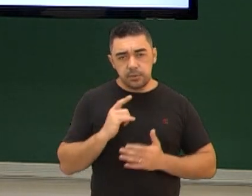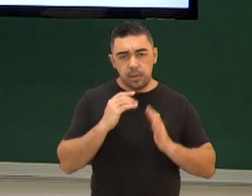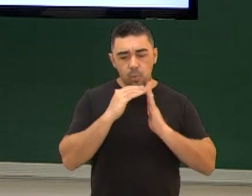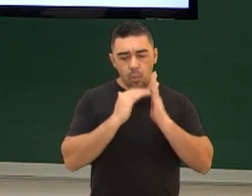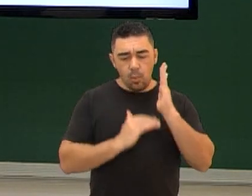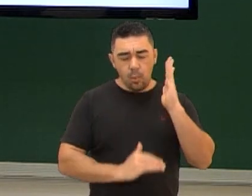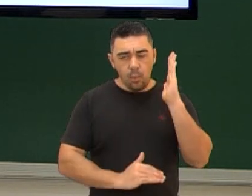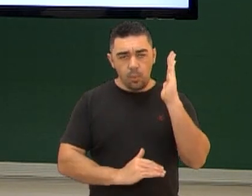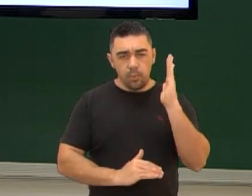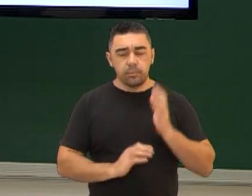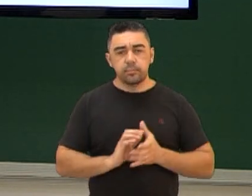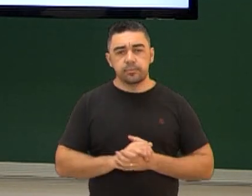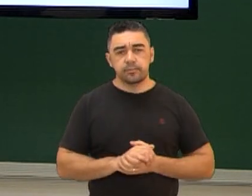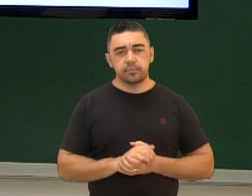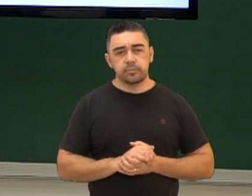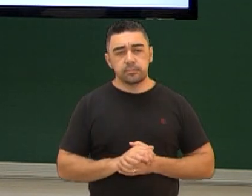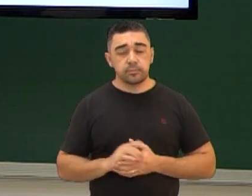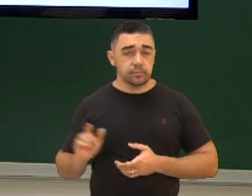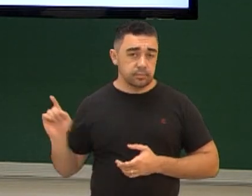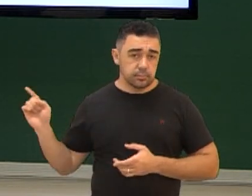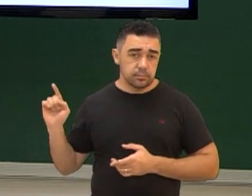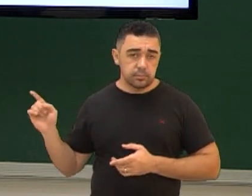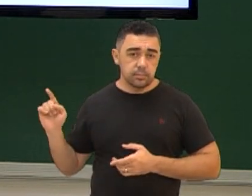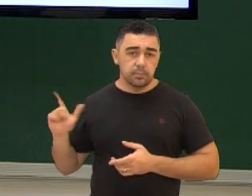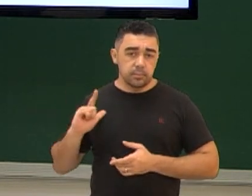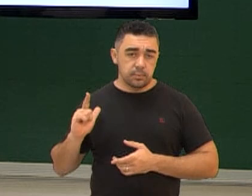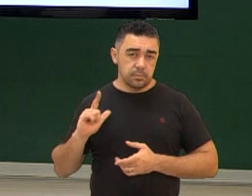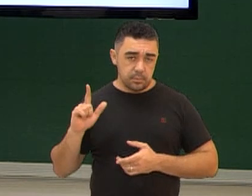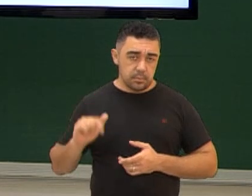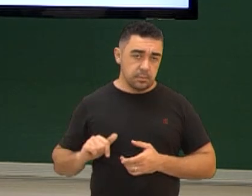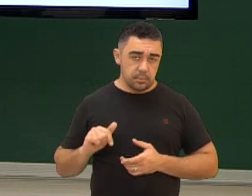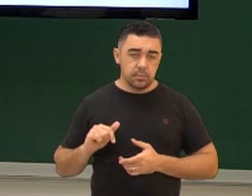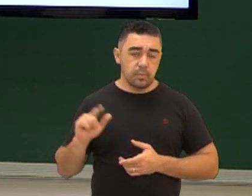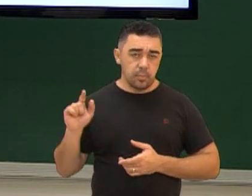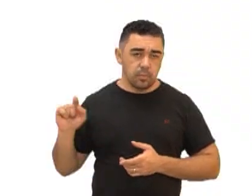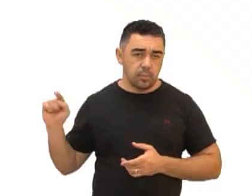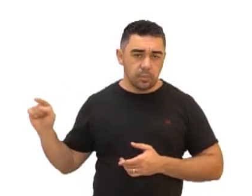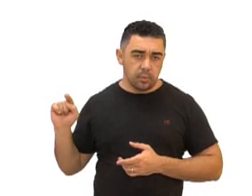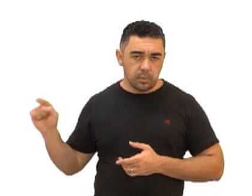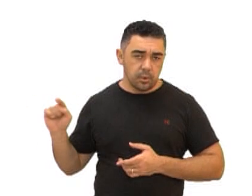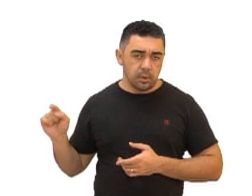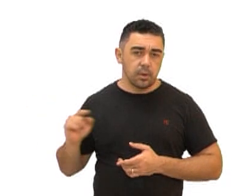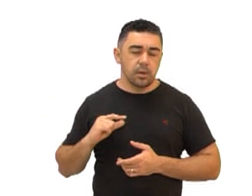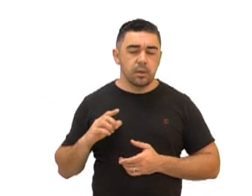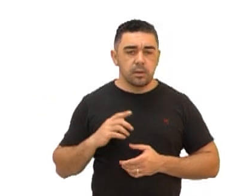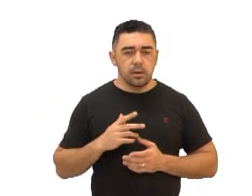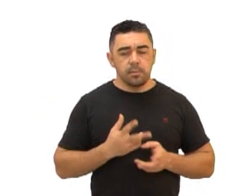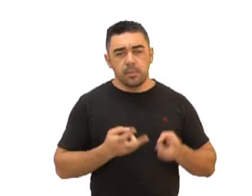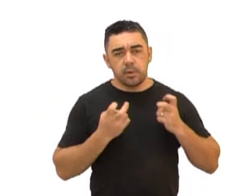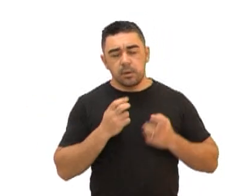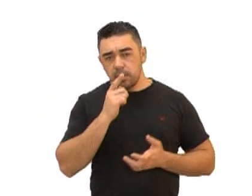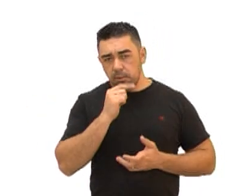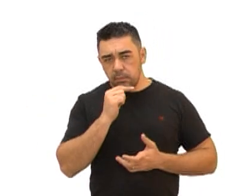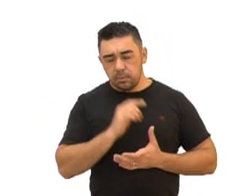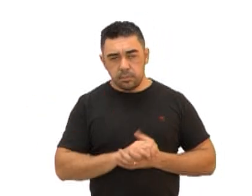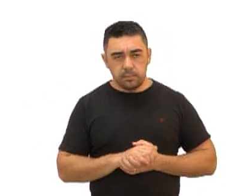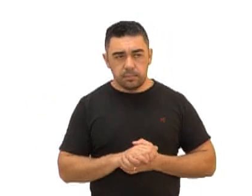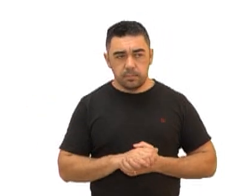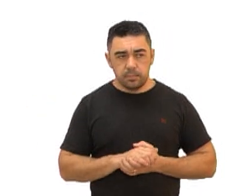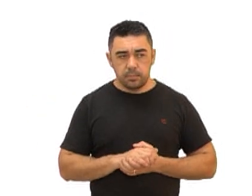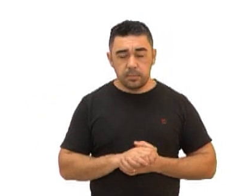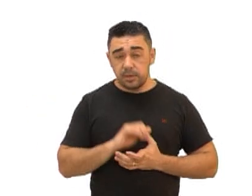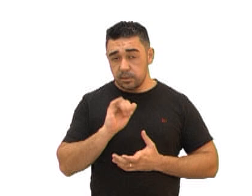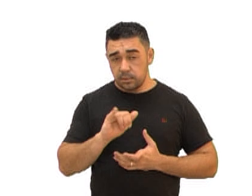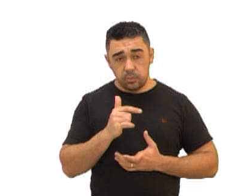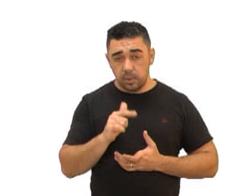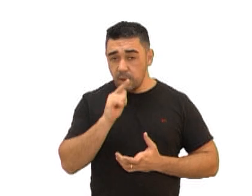vazia. Então, o sensor capacitivo de placas planas e paralelas faz parte de um dispositivo detector de água. Quando não está preenchido